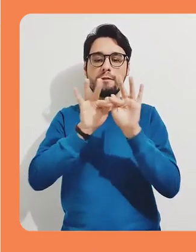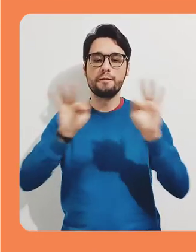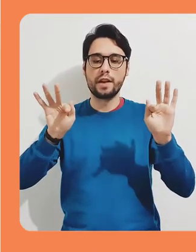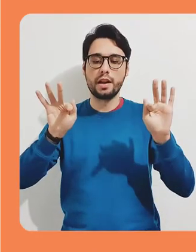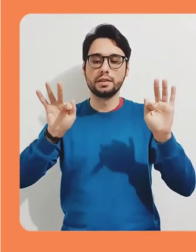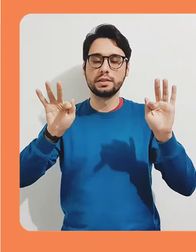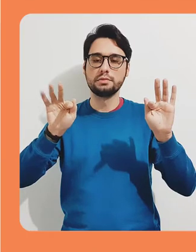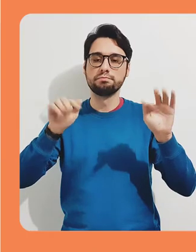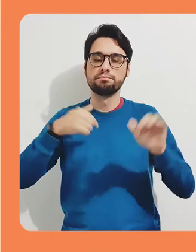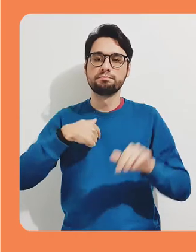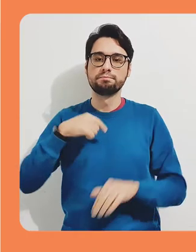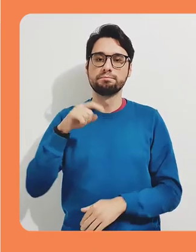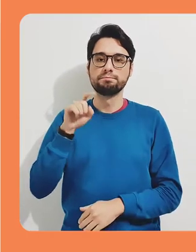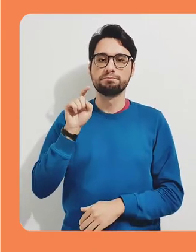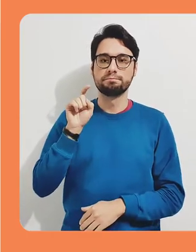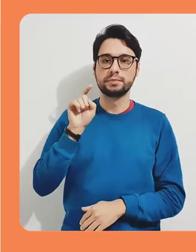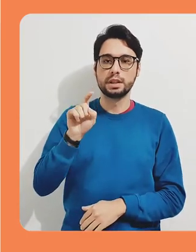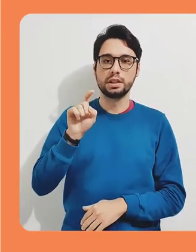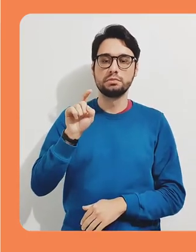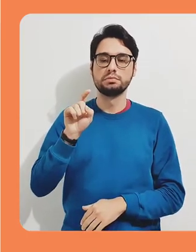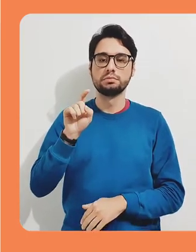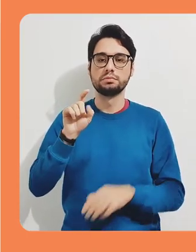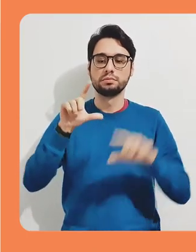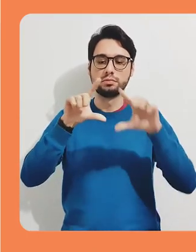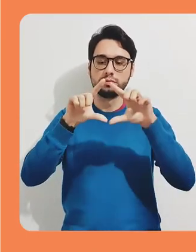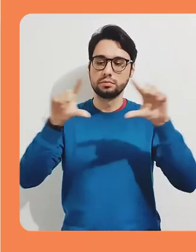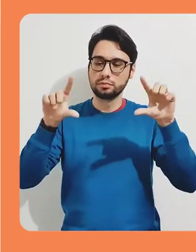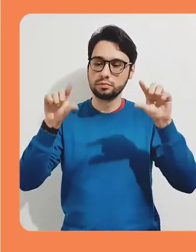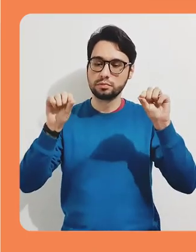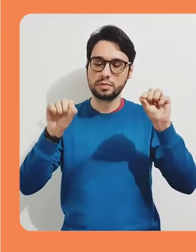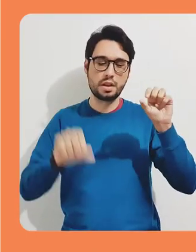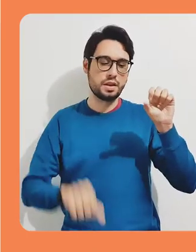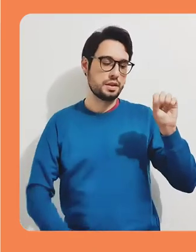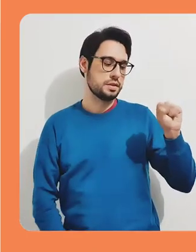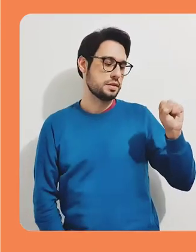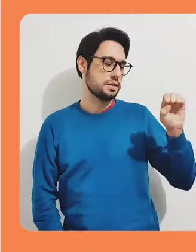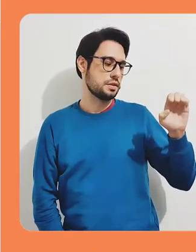quiser, por exemplo, colocar um link